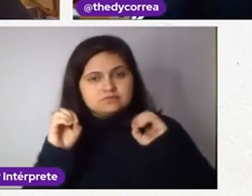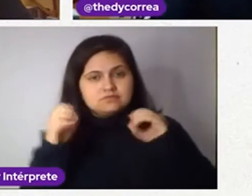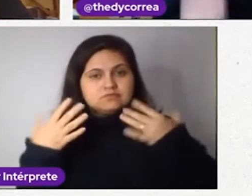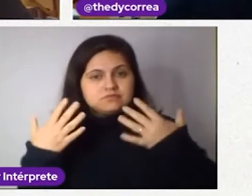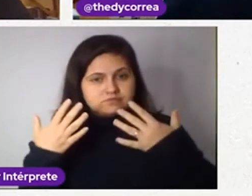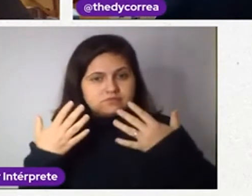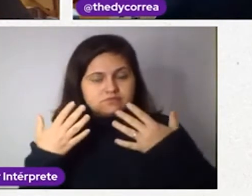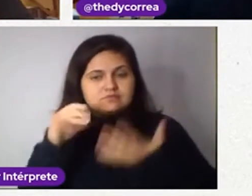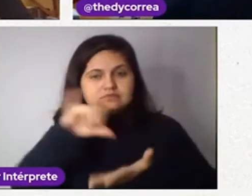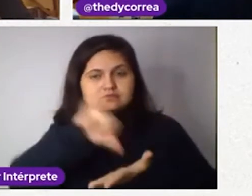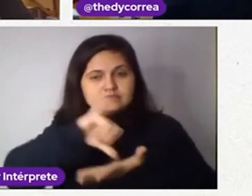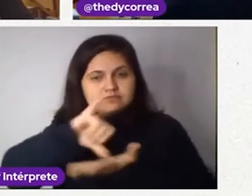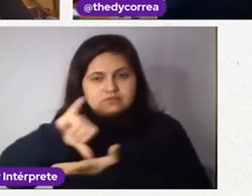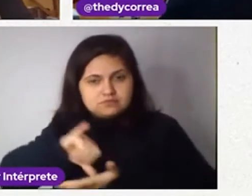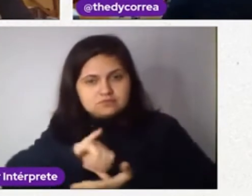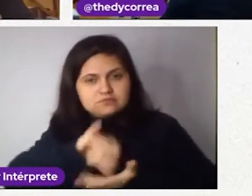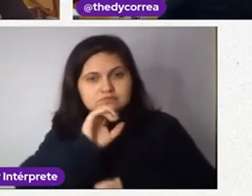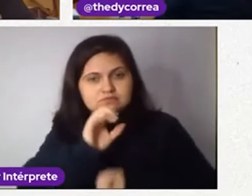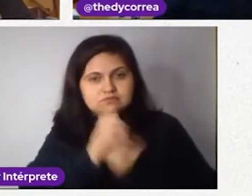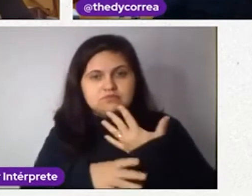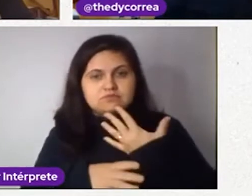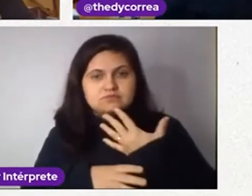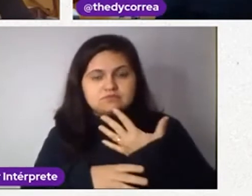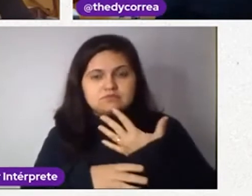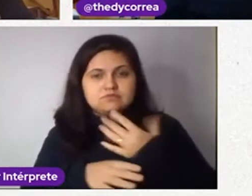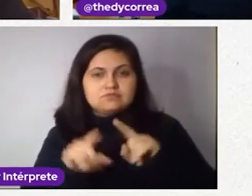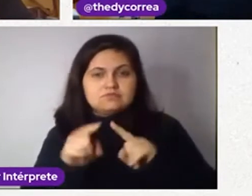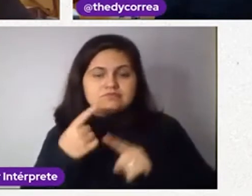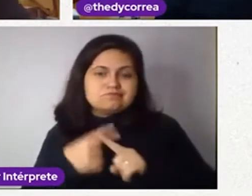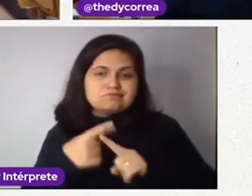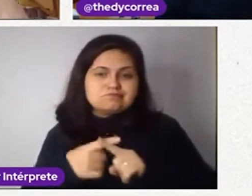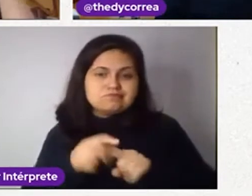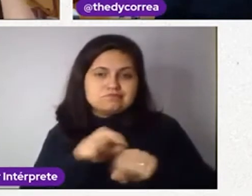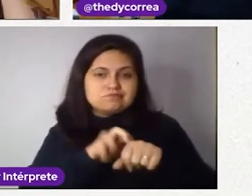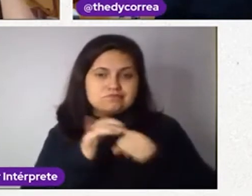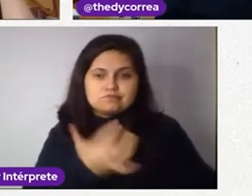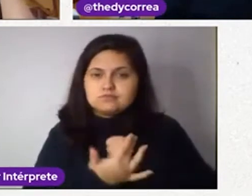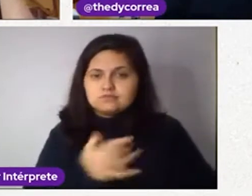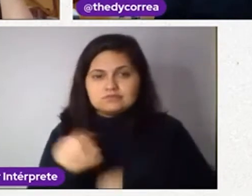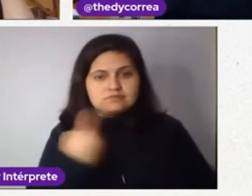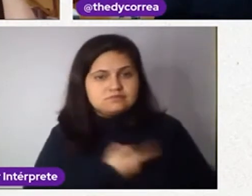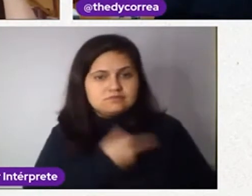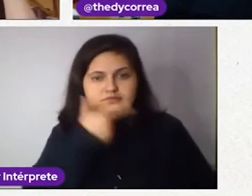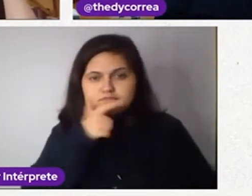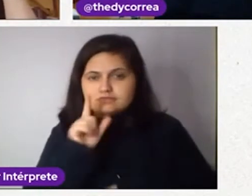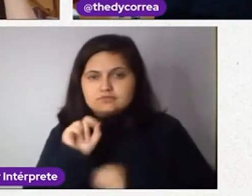nas capitais de lançamento, né? Em função da pandemia, a gente não conseguiu fazer.